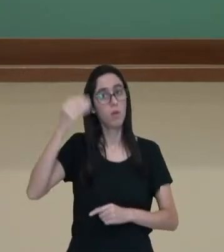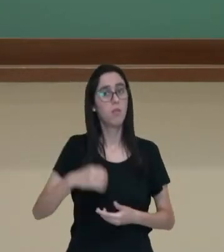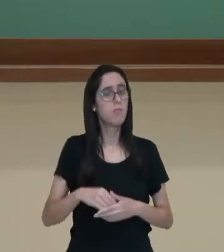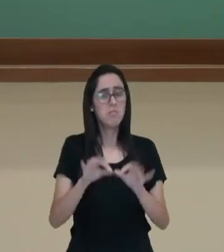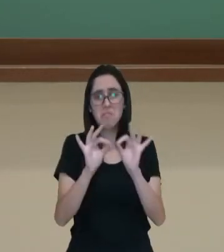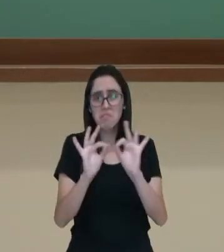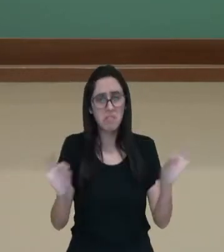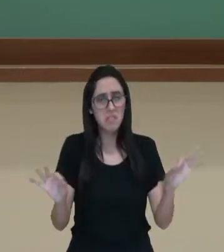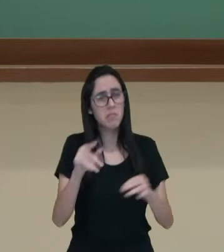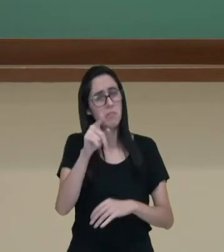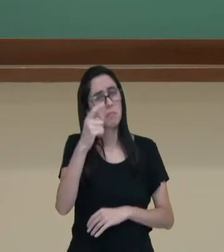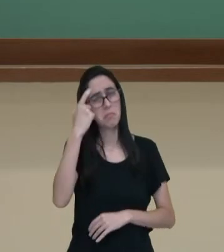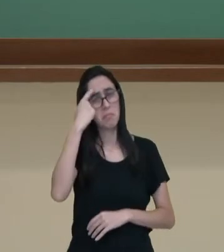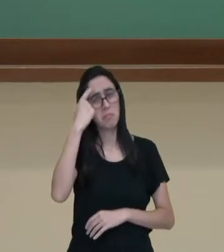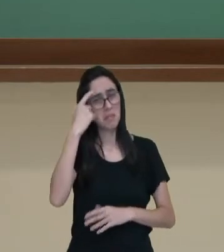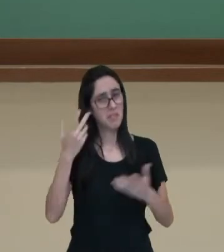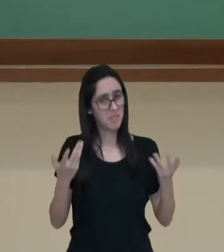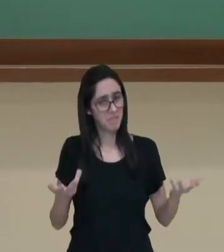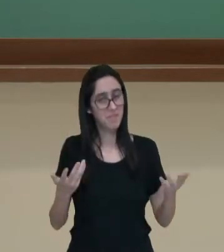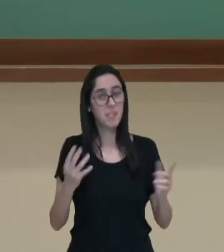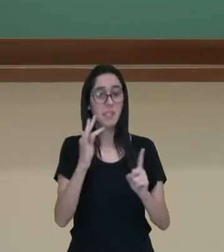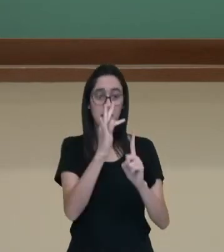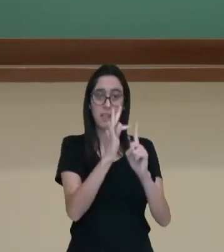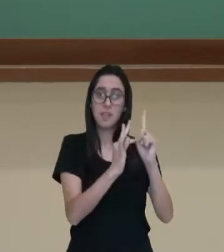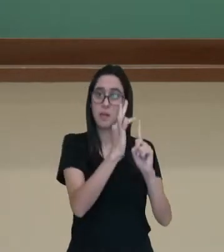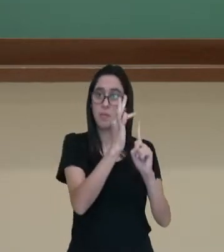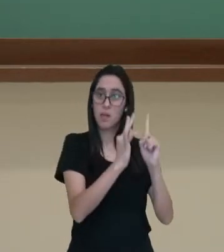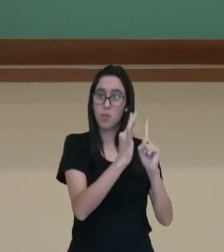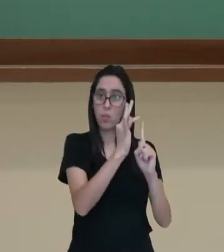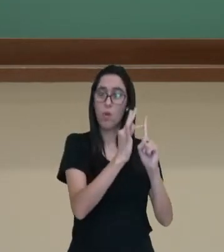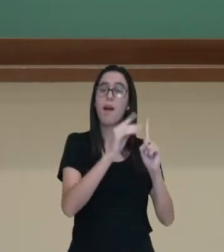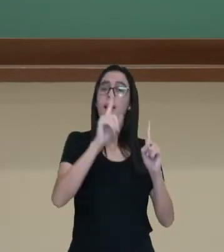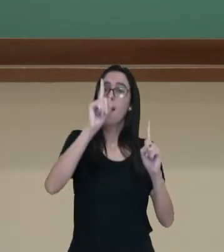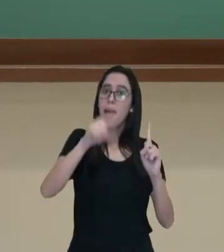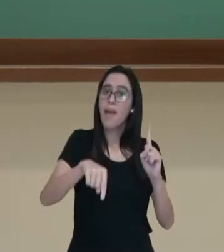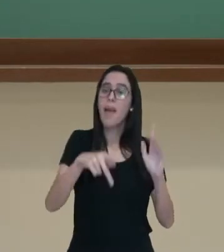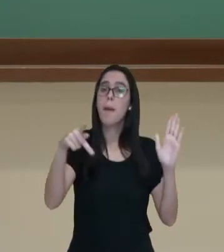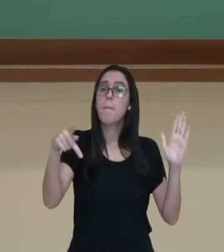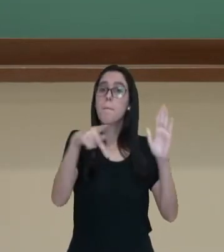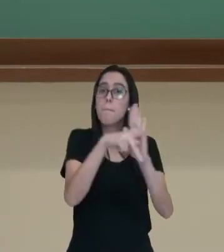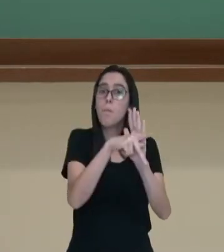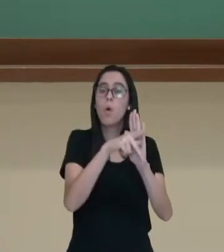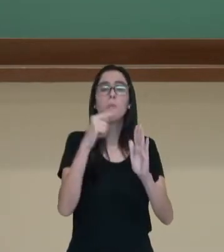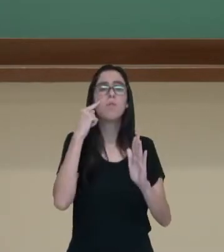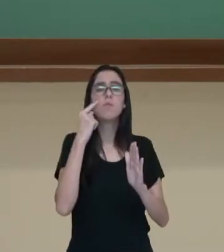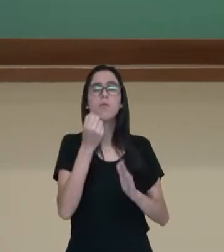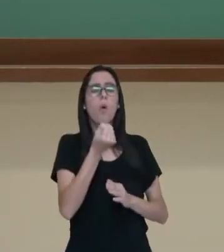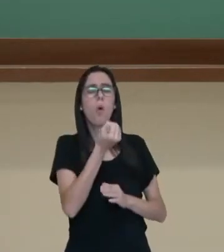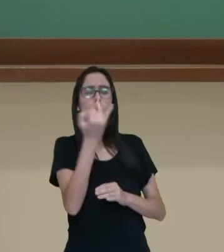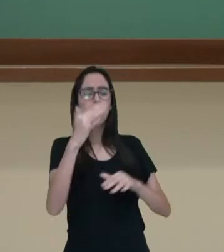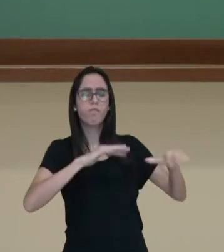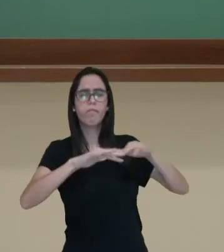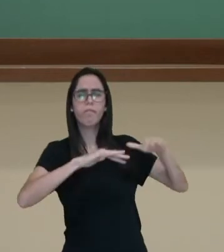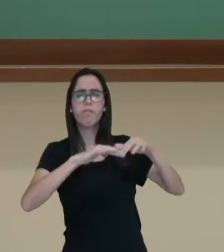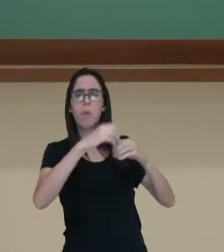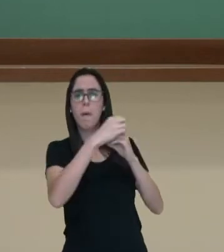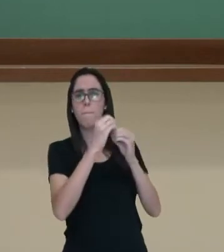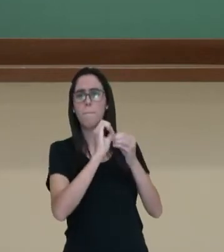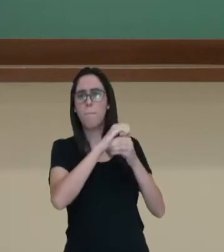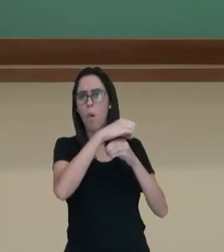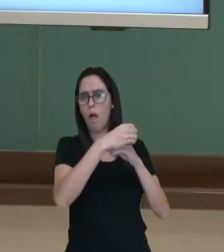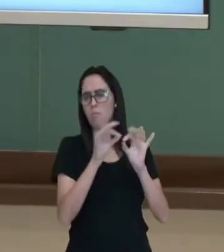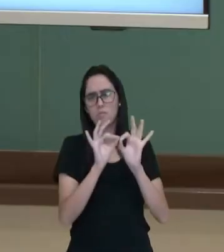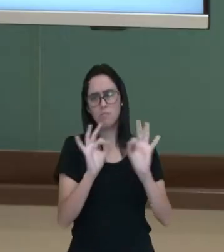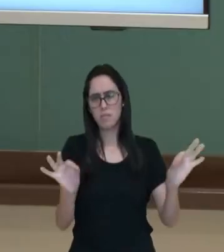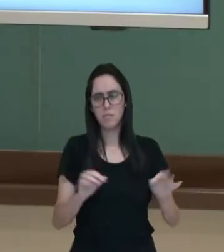só você pensar. A temperatura é uma medida da agitação molecular. Bem simples. E